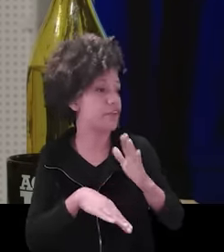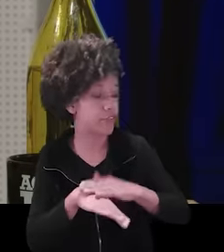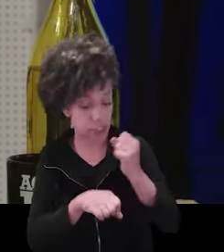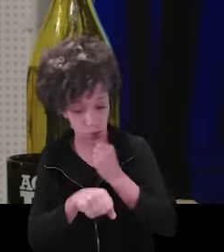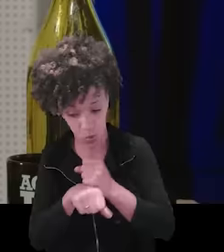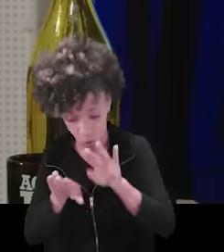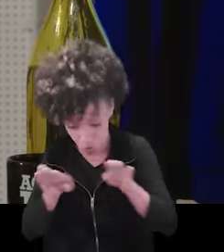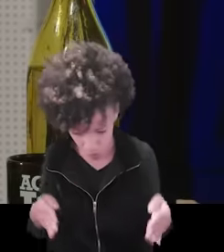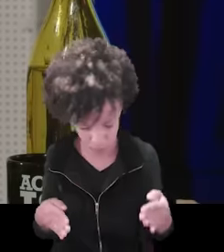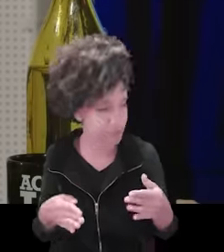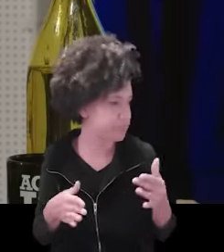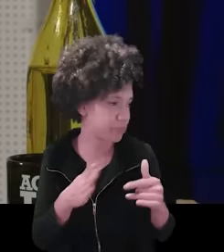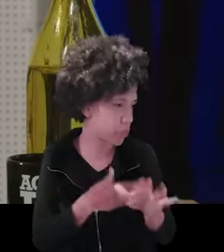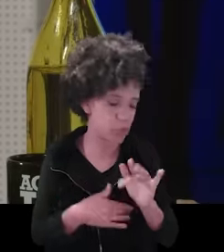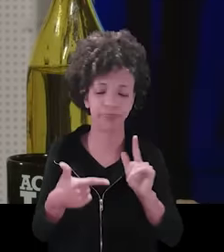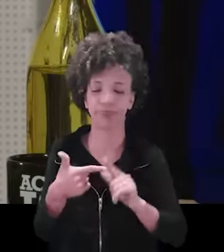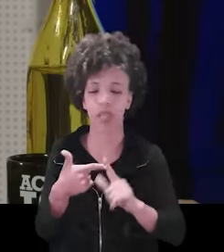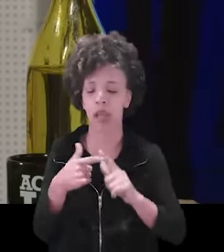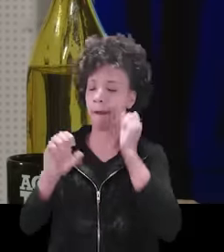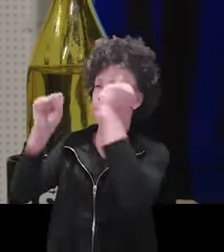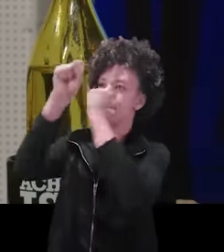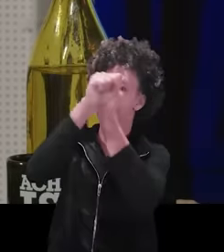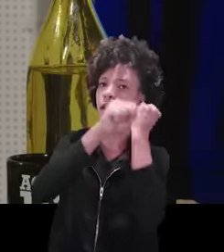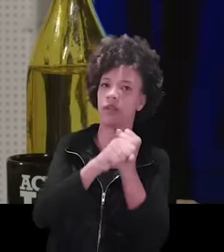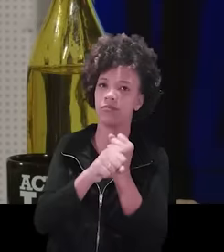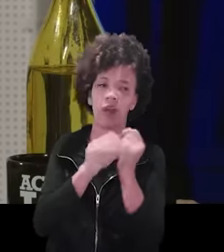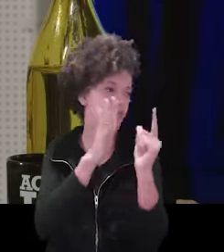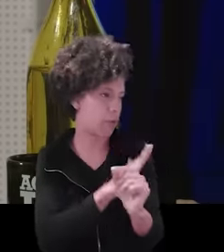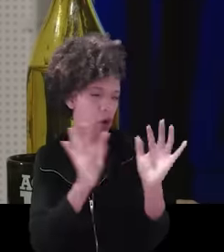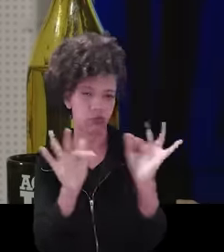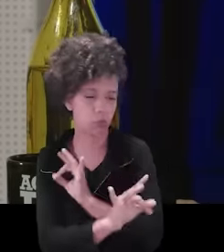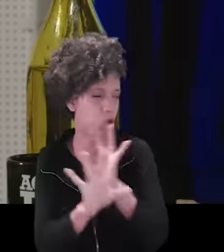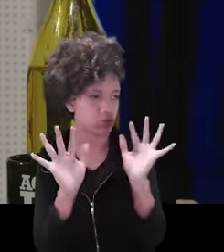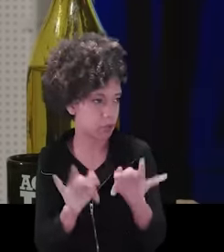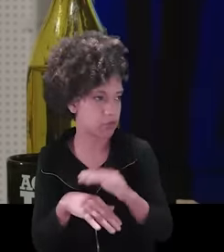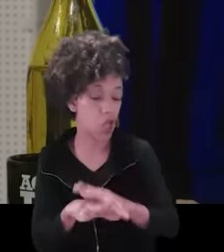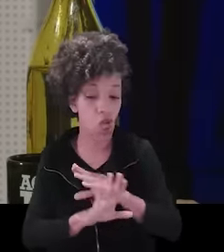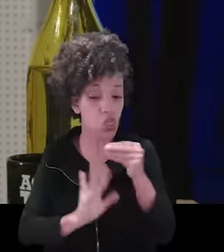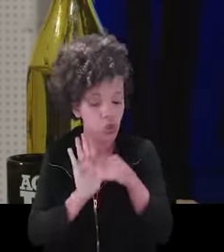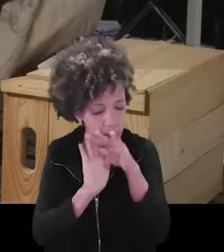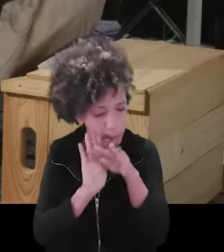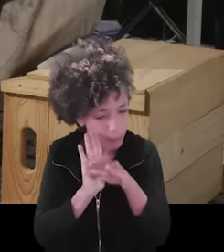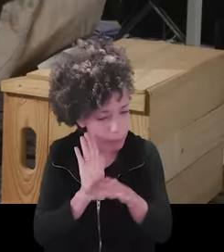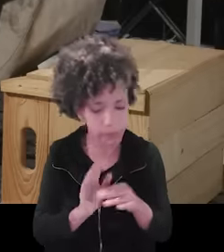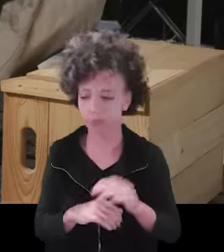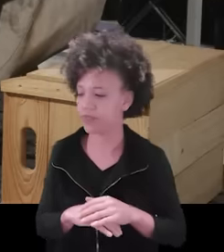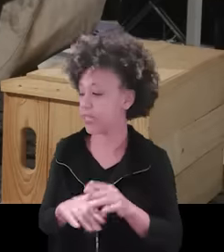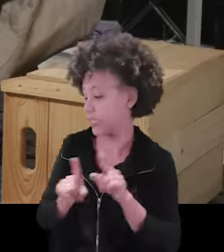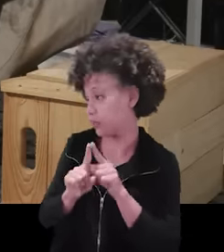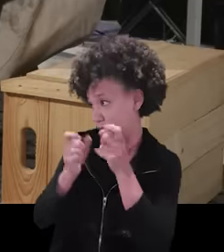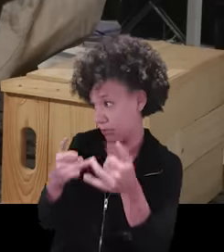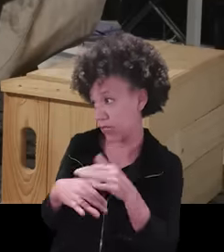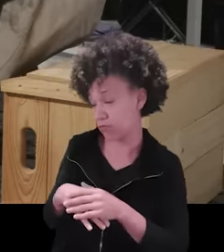que vai fazer o chão ele vai embora aí vem o cara que vai fazer a parede aí ele vai embora o cara que vai fazer é tudo padronizar Dinha nesse